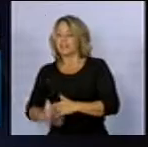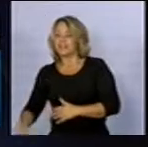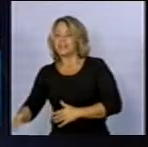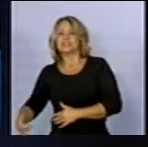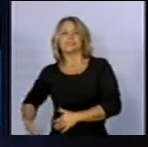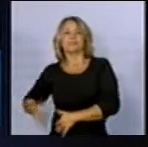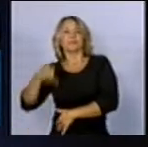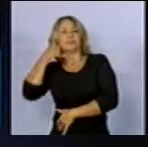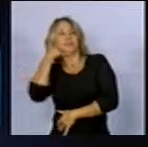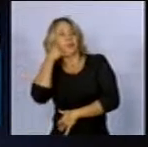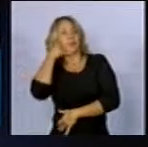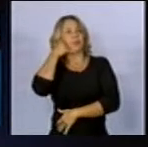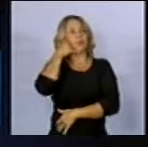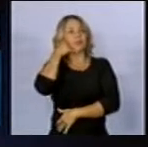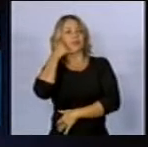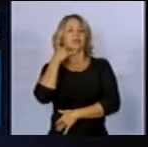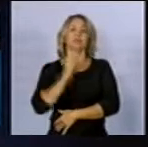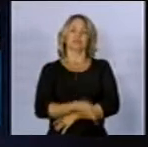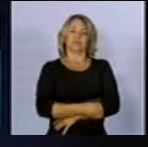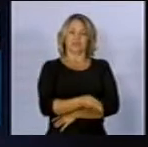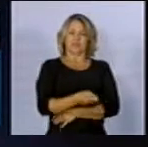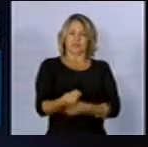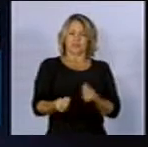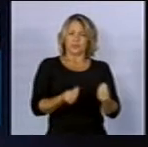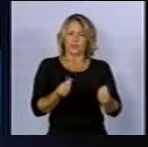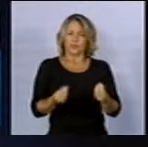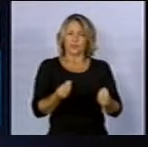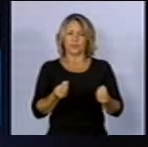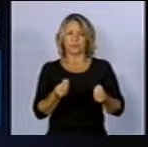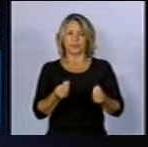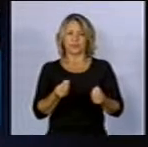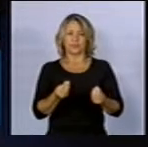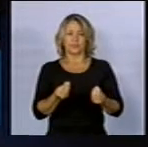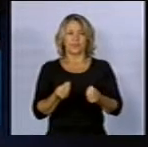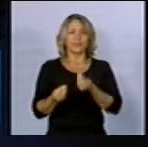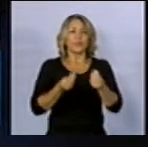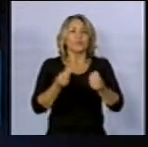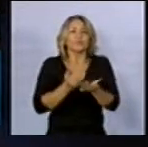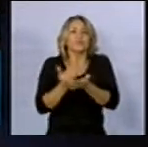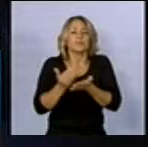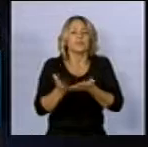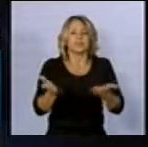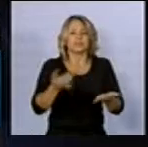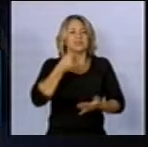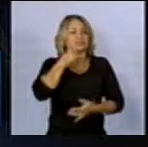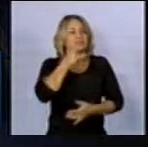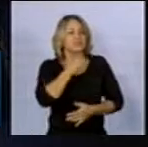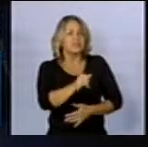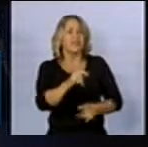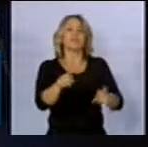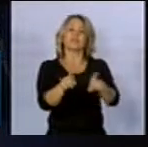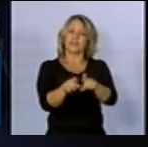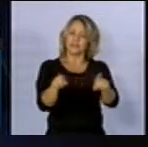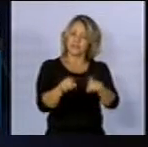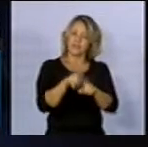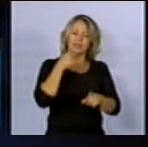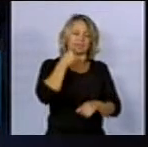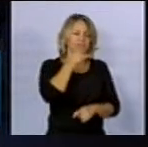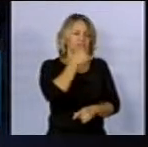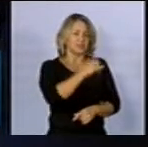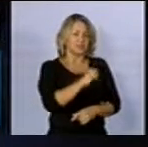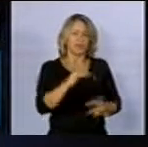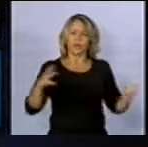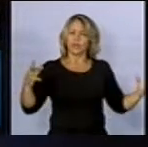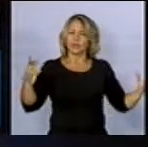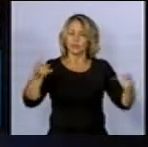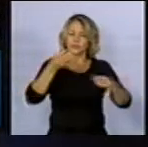pendurado no ouvido aonde da onde vem isso não são irradiações será que